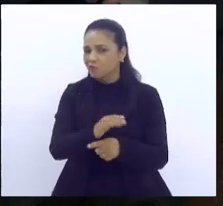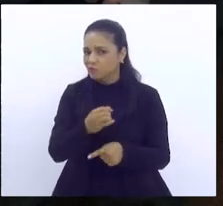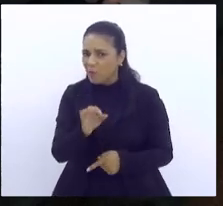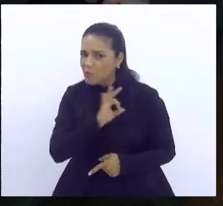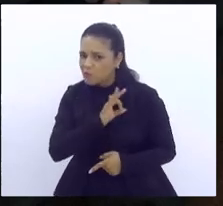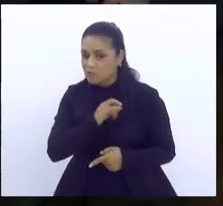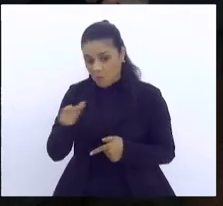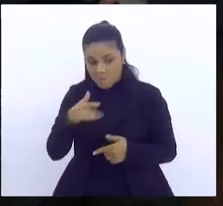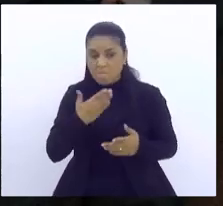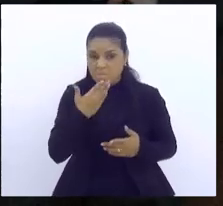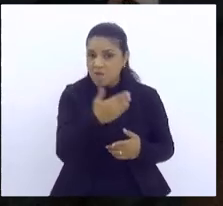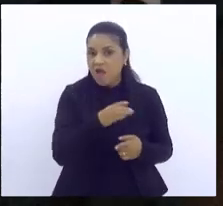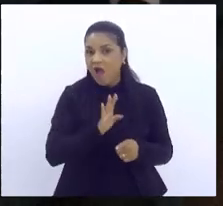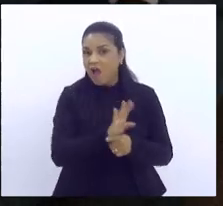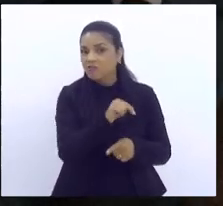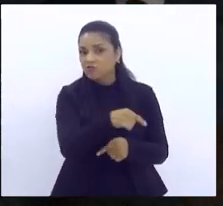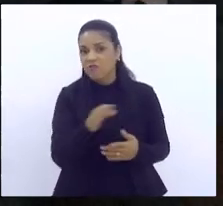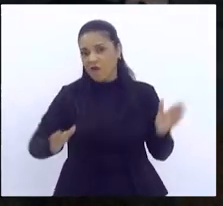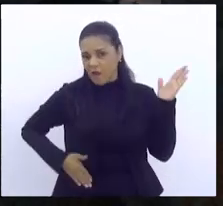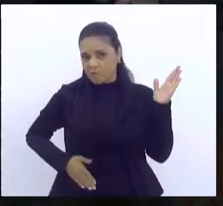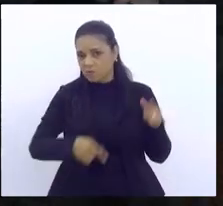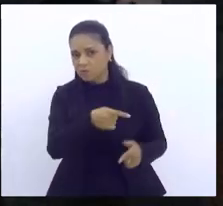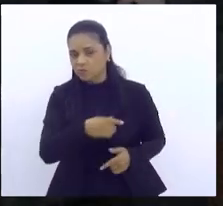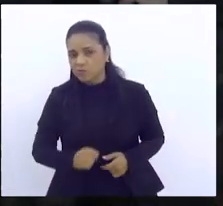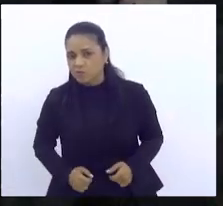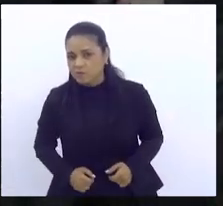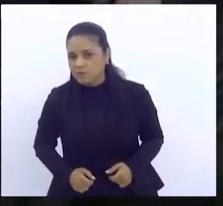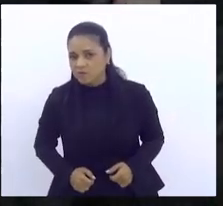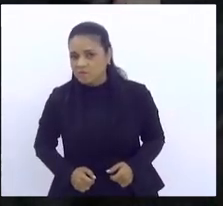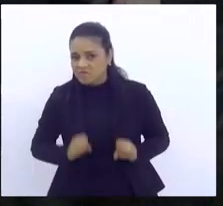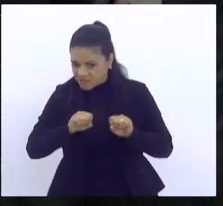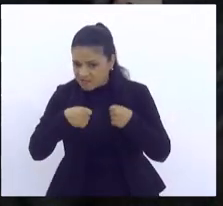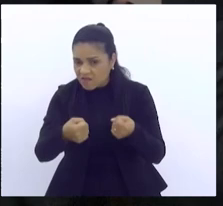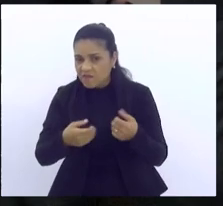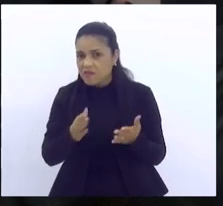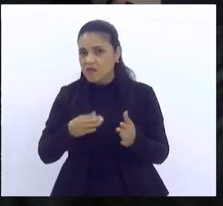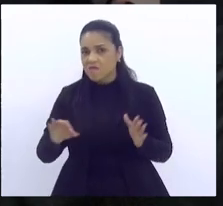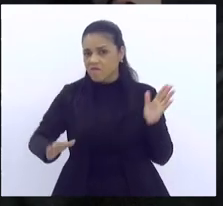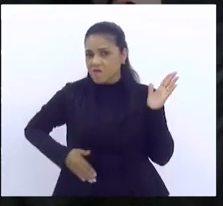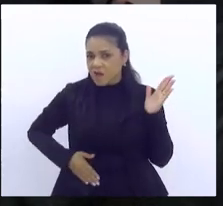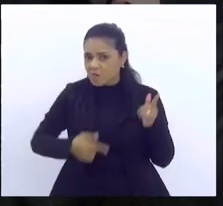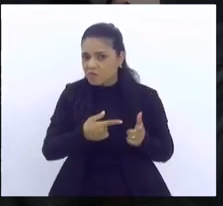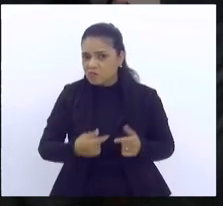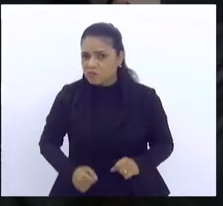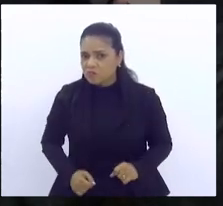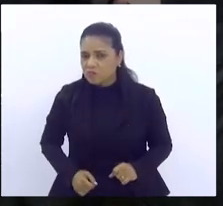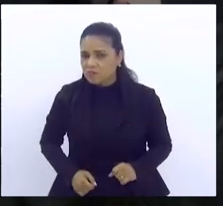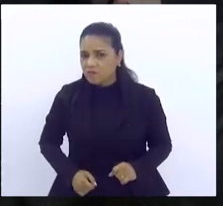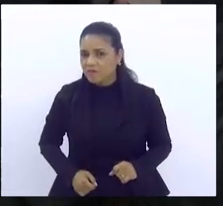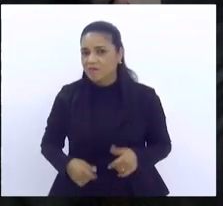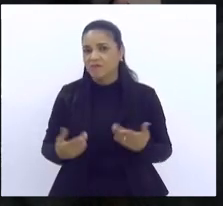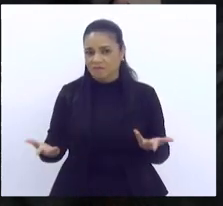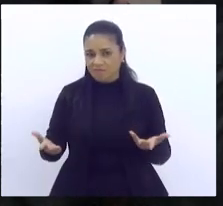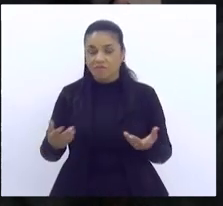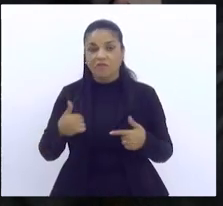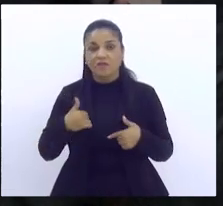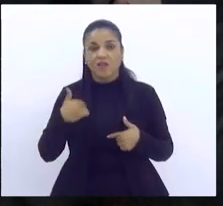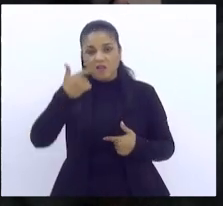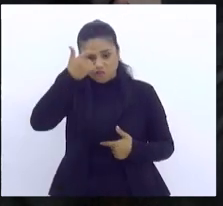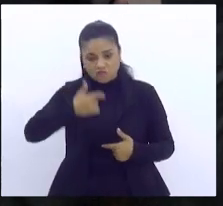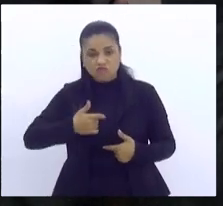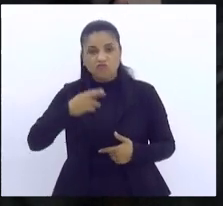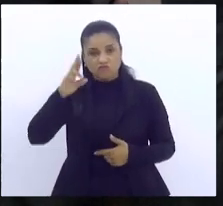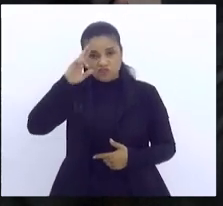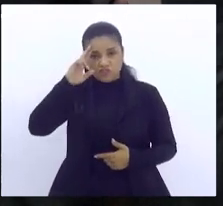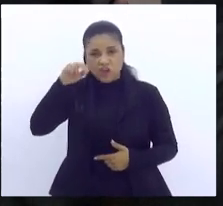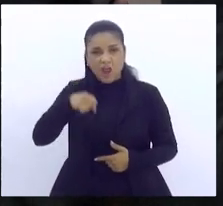vagabundo. Essa é a grande realidade que nós vivemos hoje. Foi o que eu vi, deputados. Um chefe de família, que